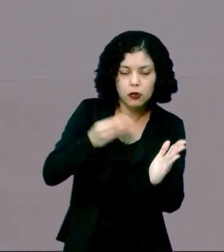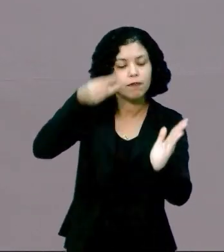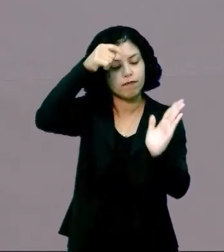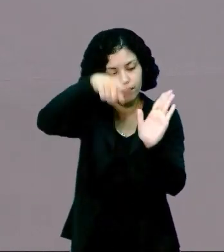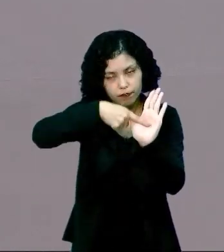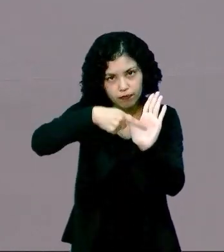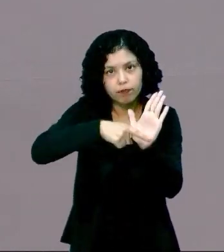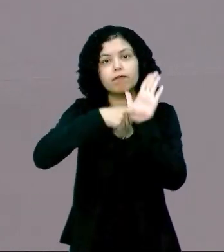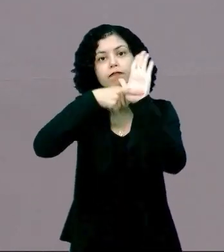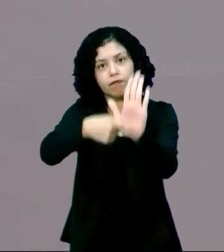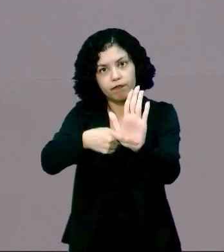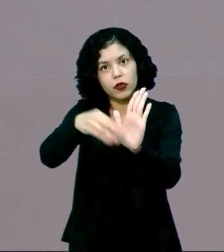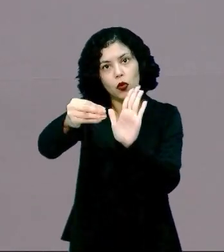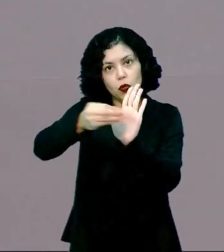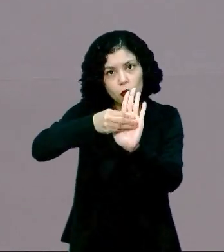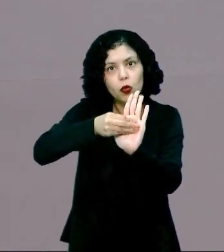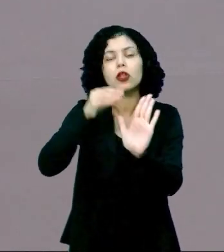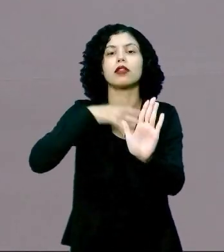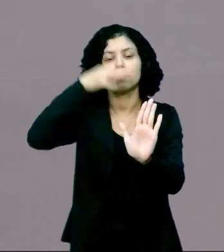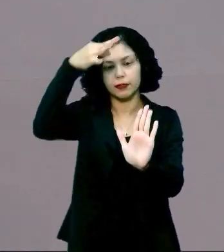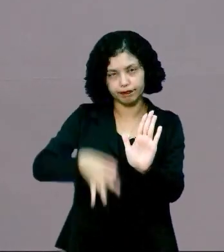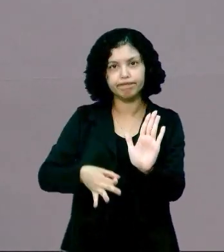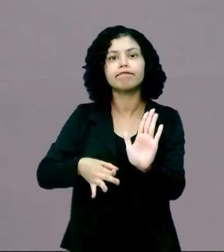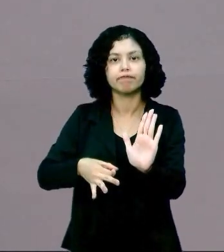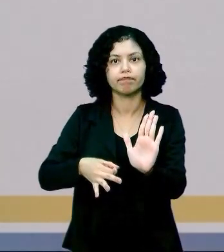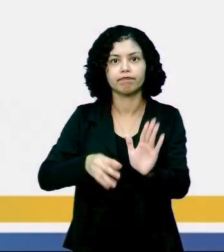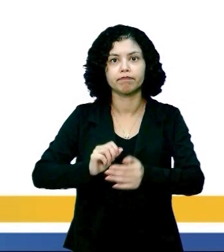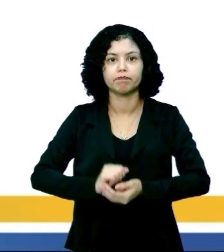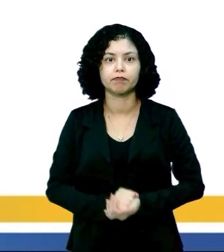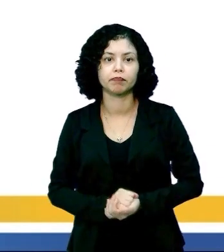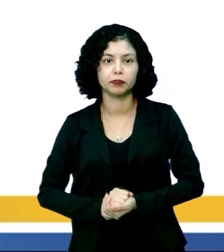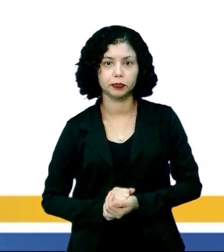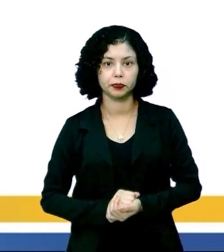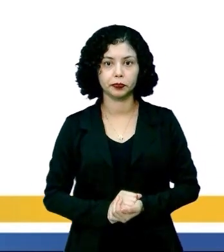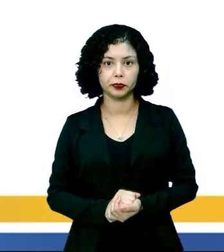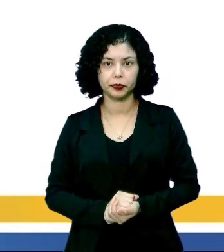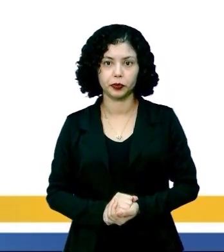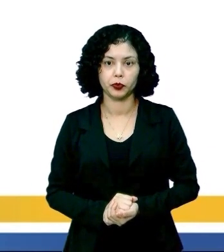que comprove que esse ponto de vista ele está correto. Ok?